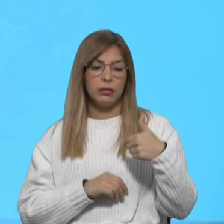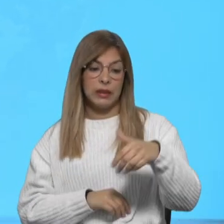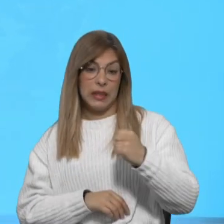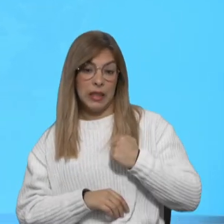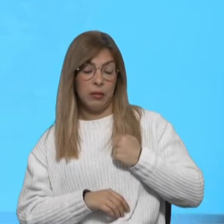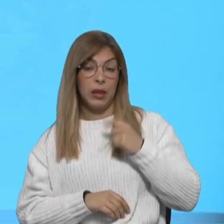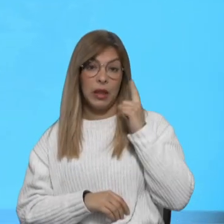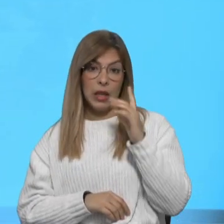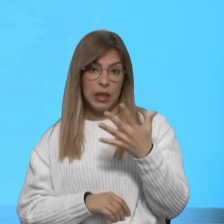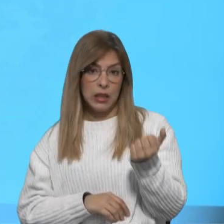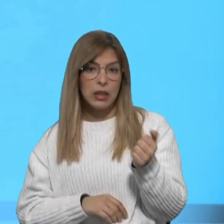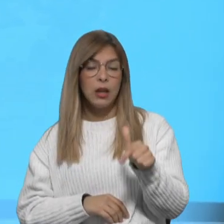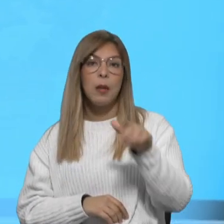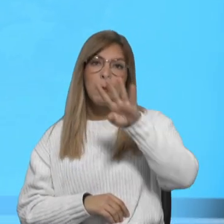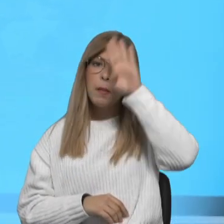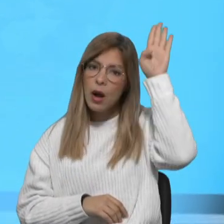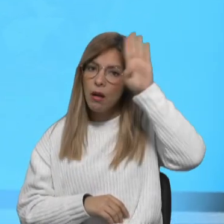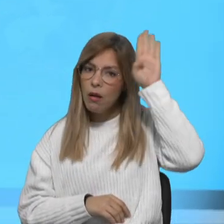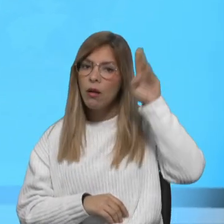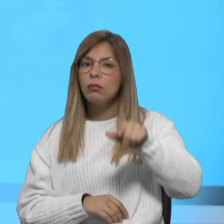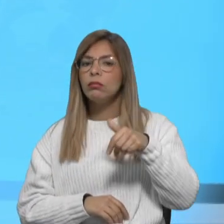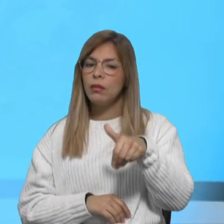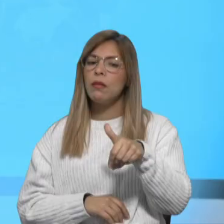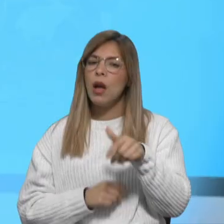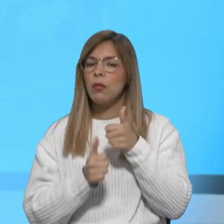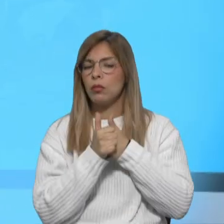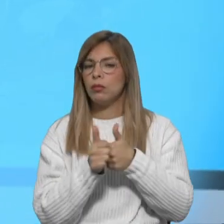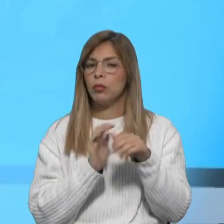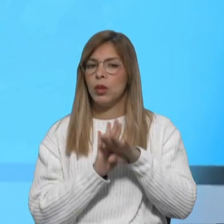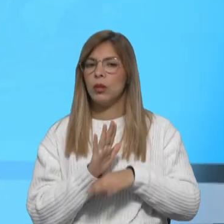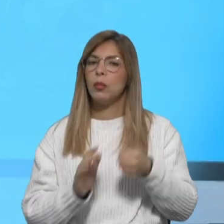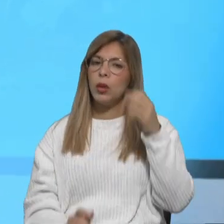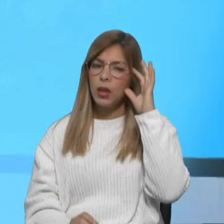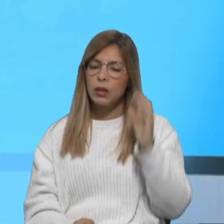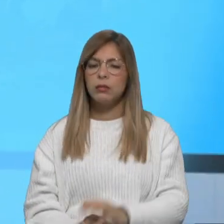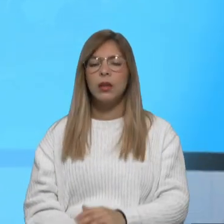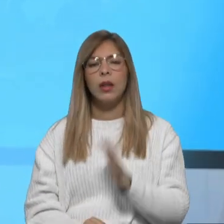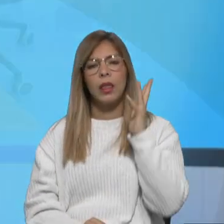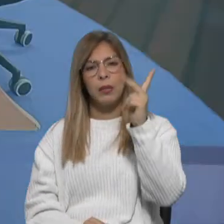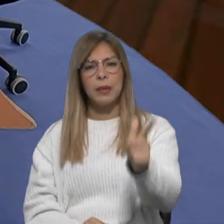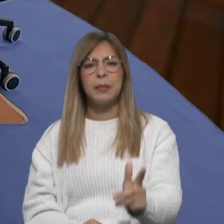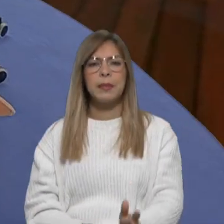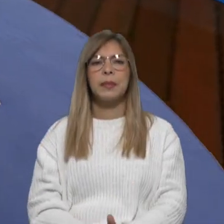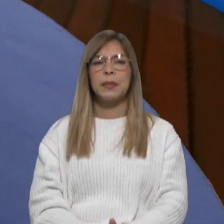15, em Braga, e que também vamos acompanhar na Agência Eclésia. Desejo-lhe uma boa tarde. Até amanhã, se os quiser.